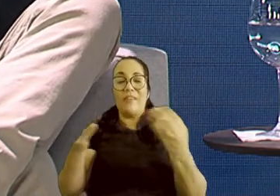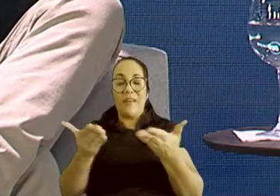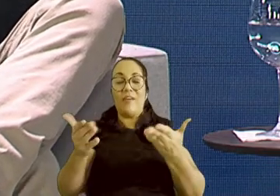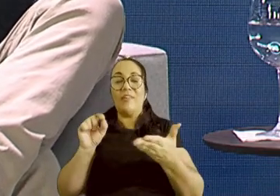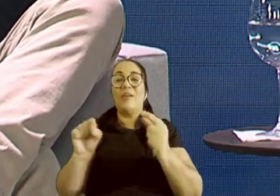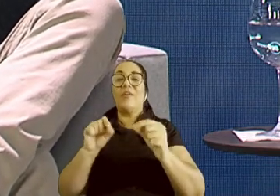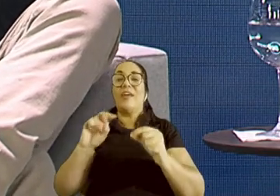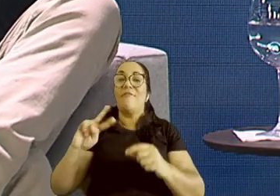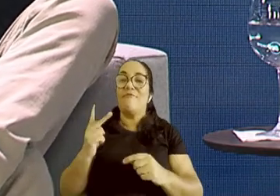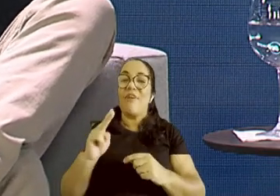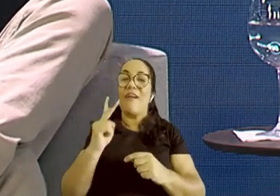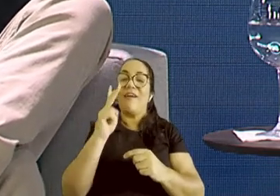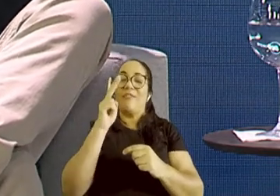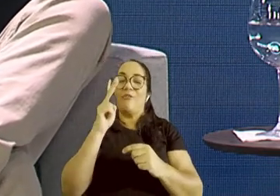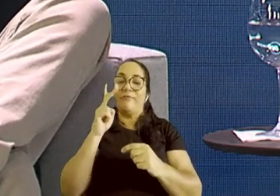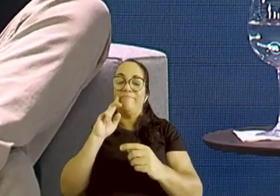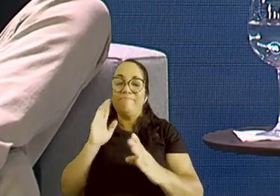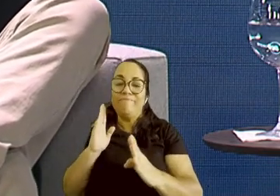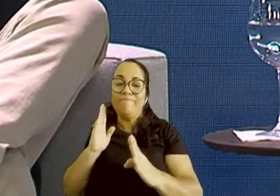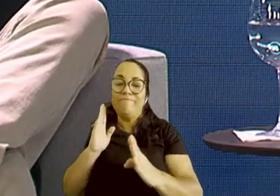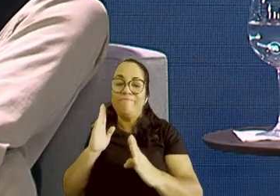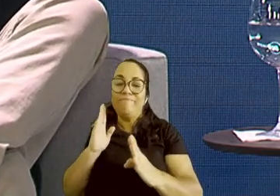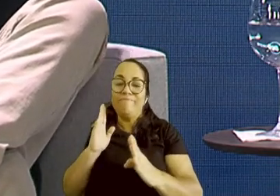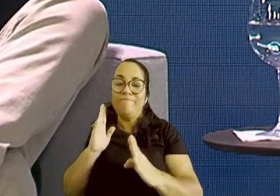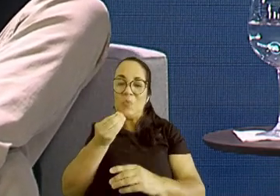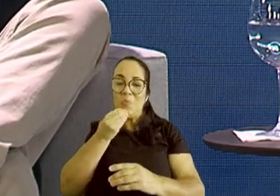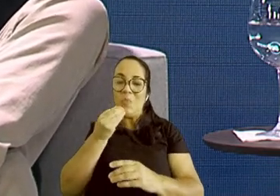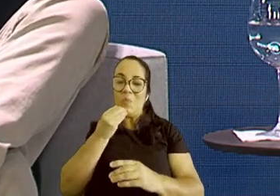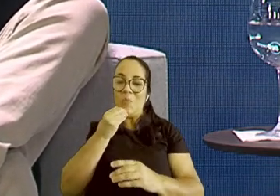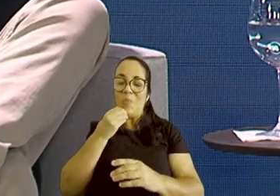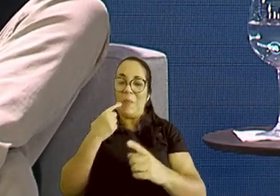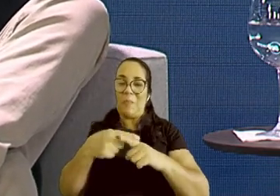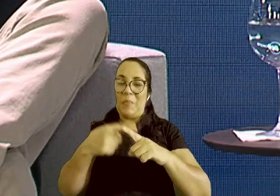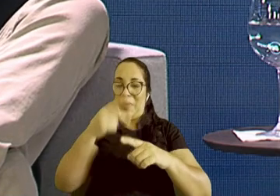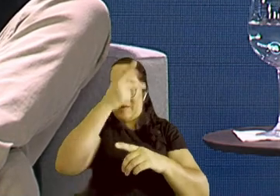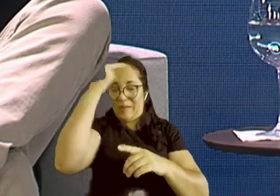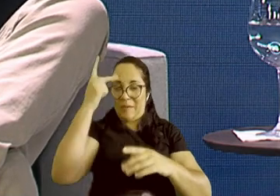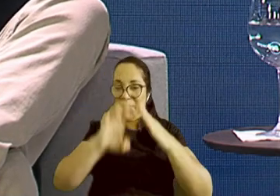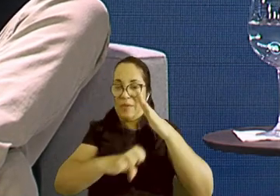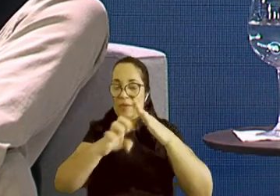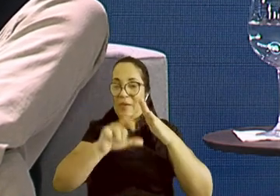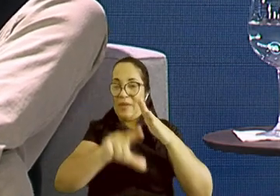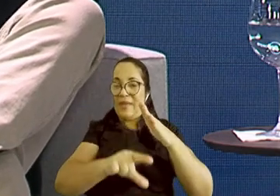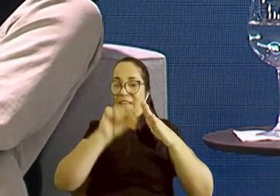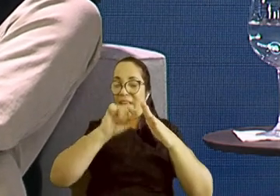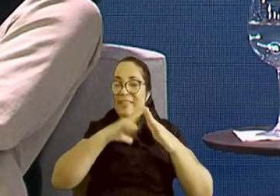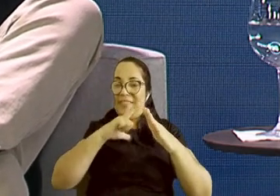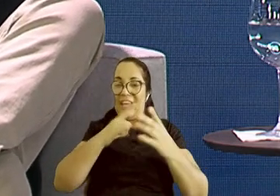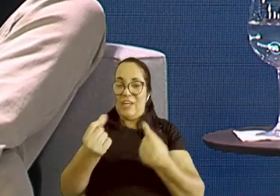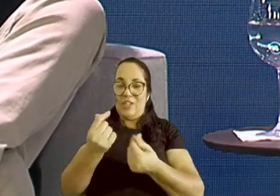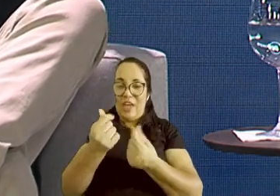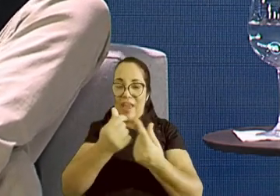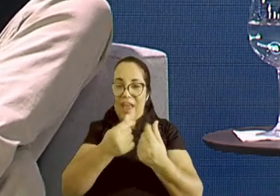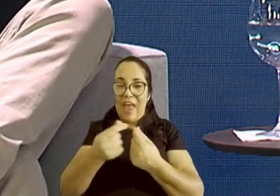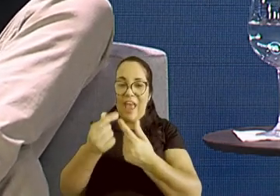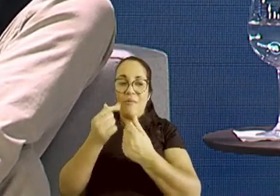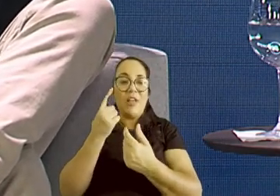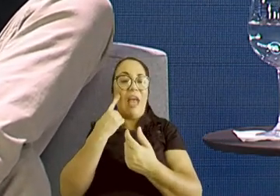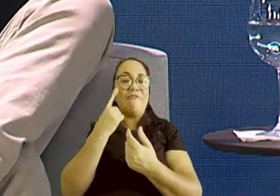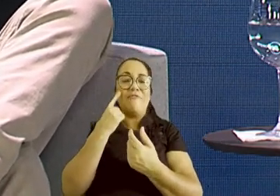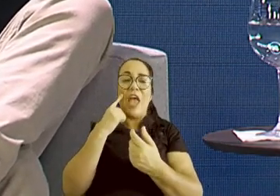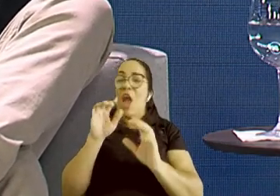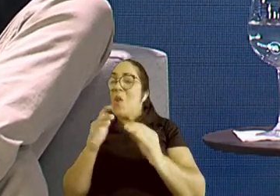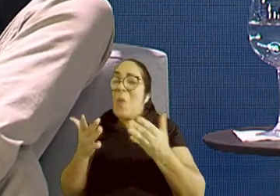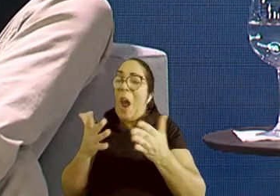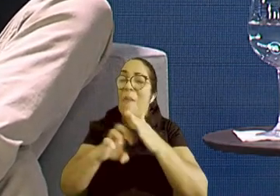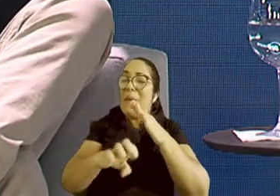oportunidade porque muitas vezes também quando empreendedor tá com crescimento com margem ele tá meio toca toca né quando ele ele começa a ver que a coisa